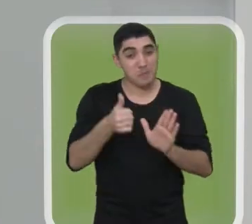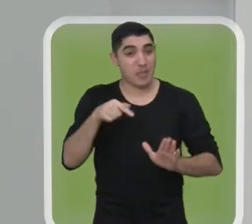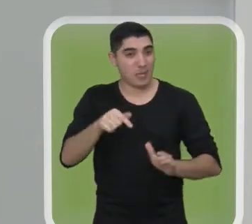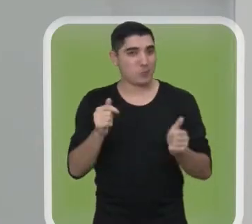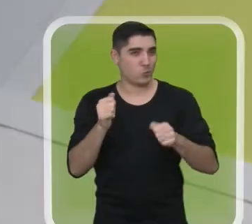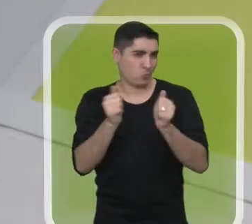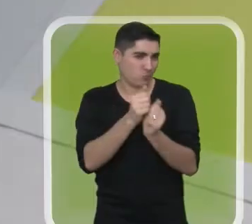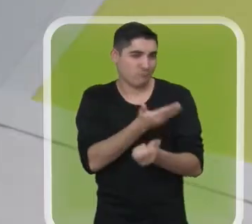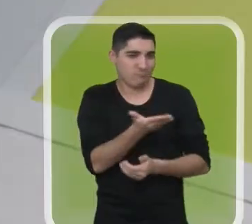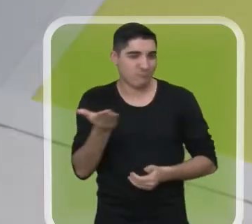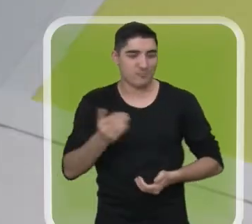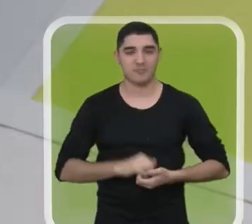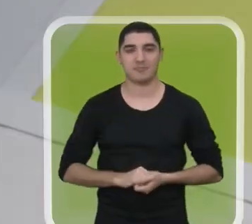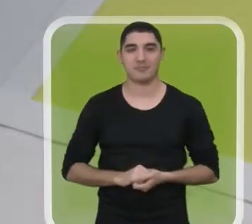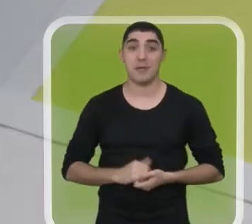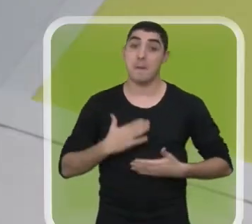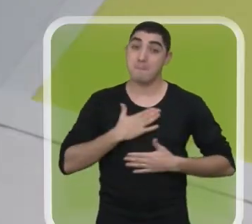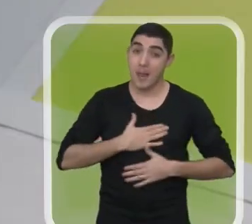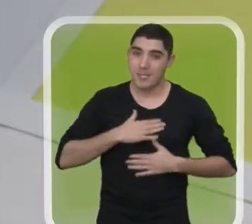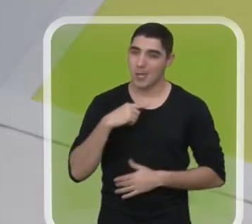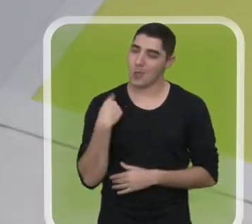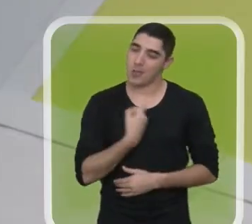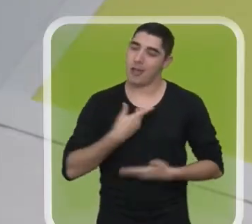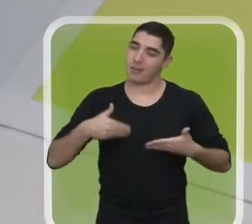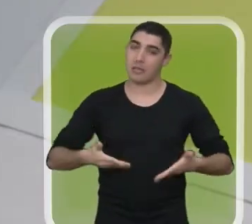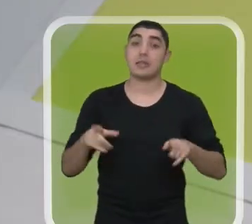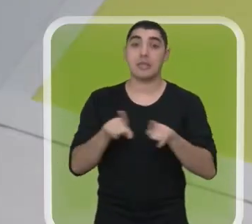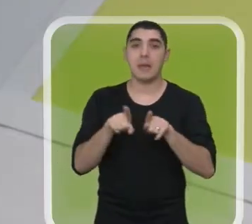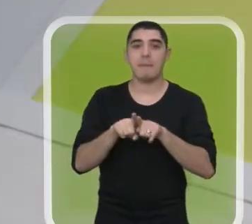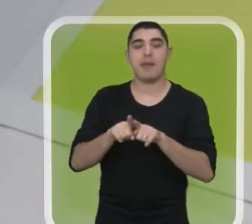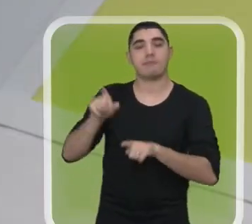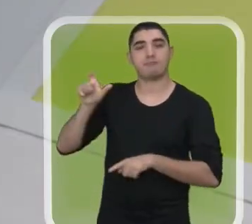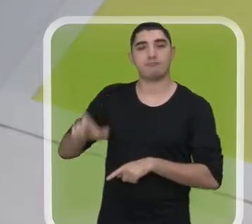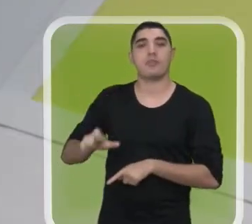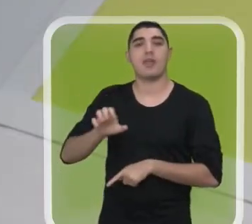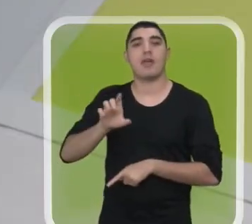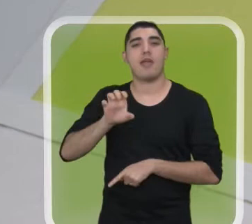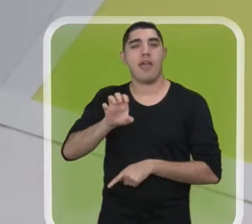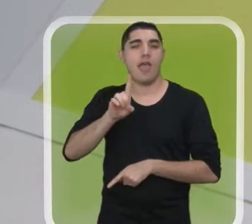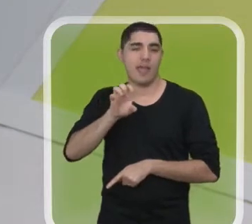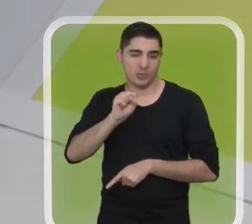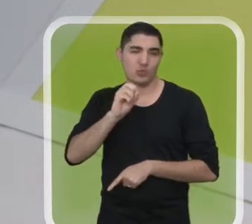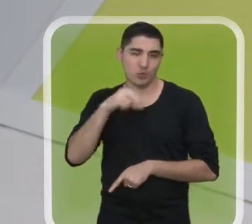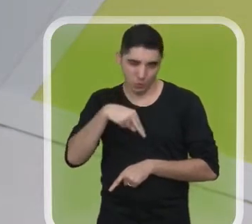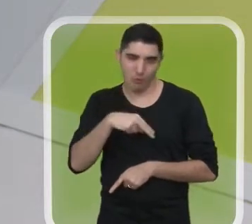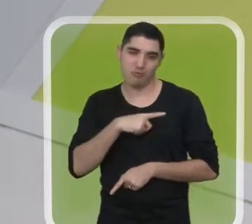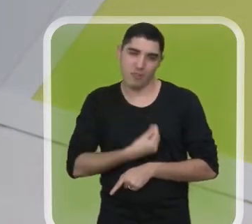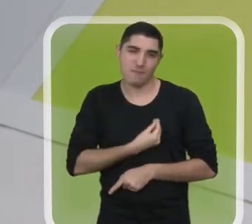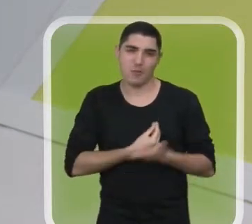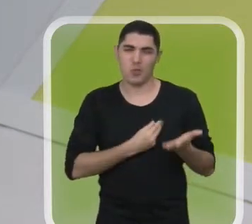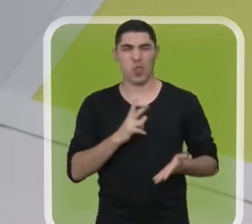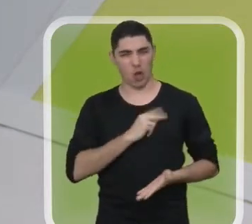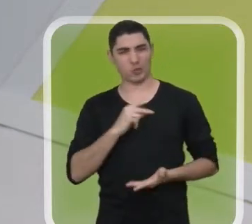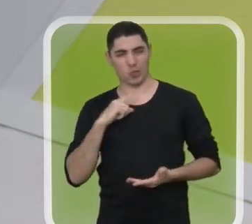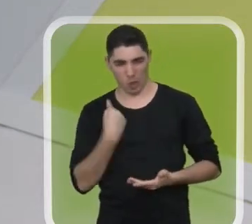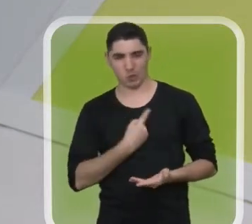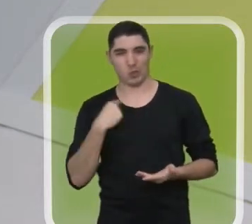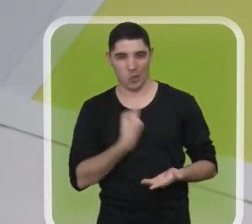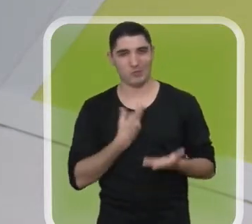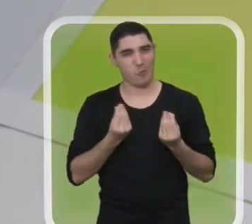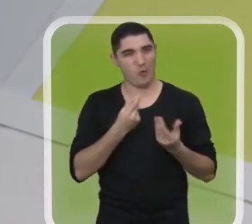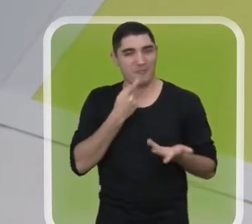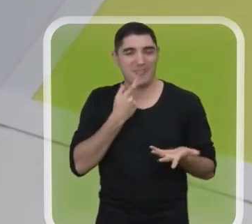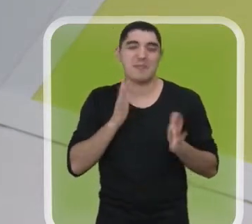você. Prazer é todo nosso ter o nosso querido Edson Fonseca aqui no nosso programa de hoje. Quanto nosso eu falei, né? E o nosso programa de